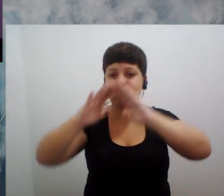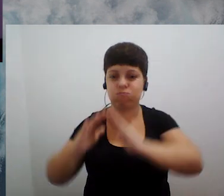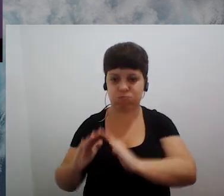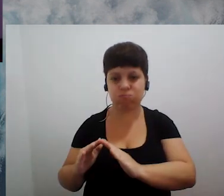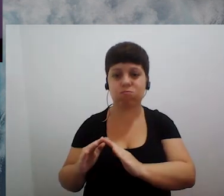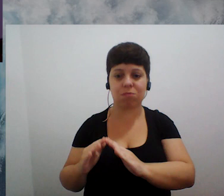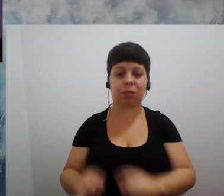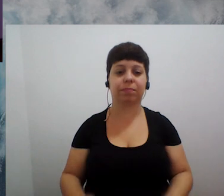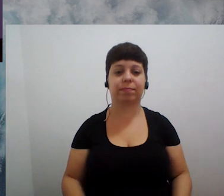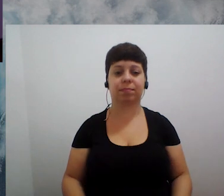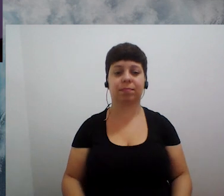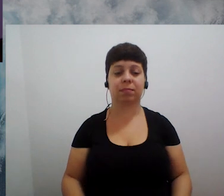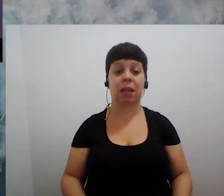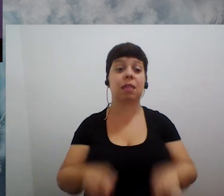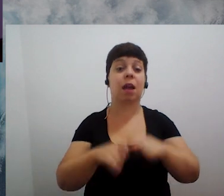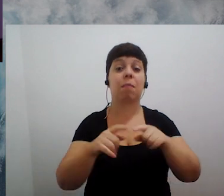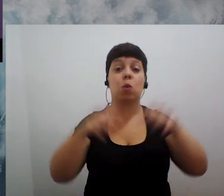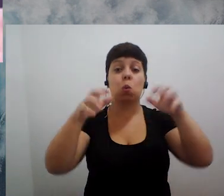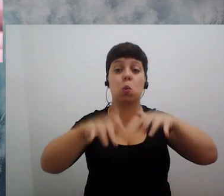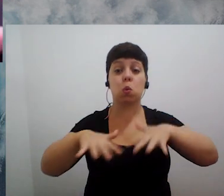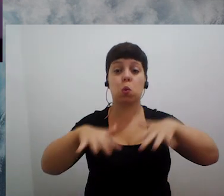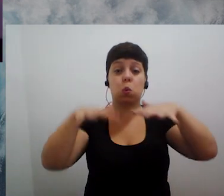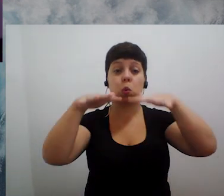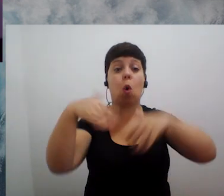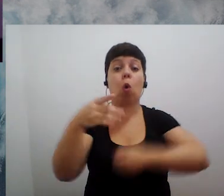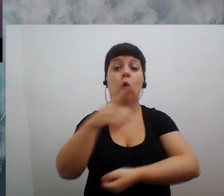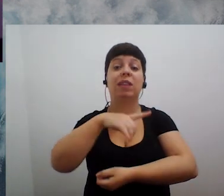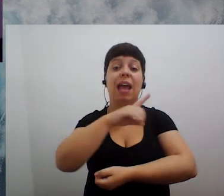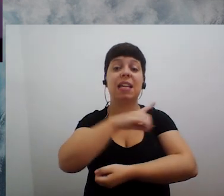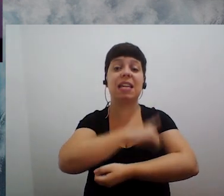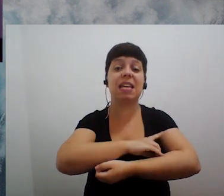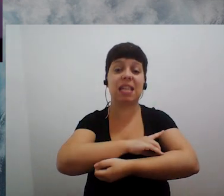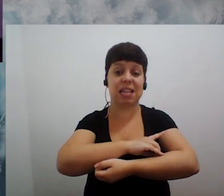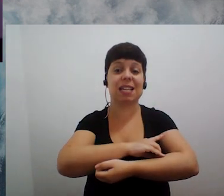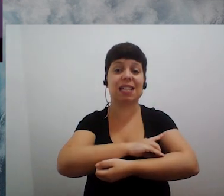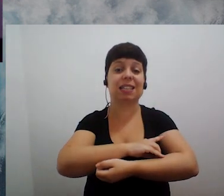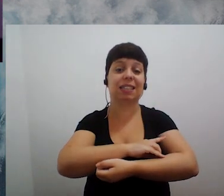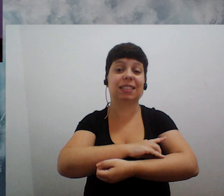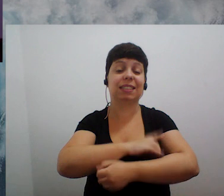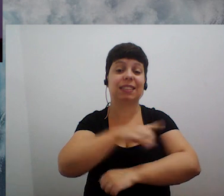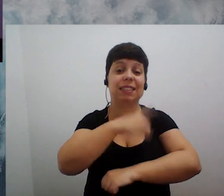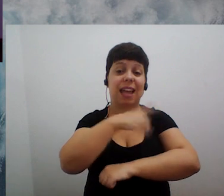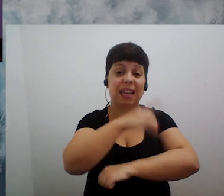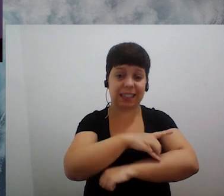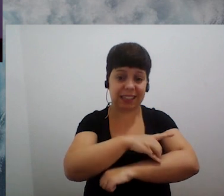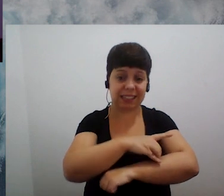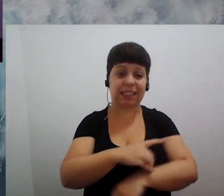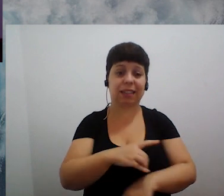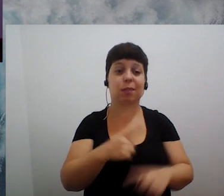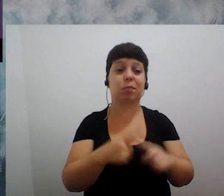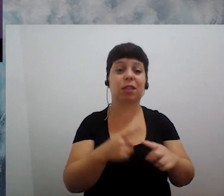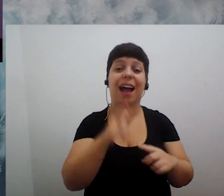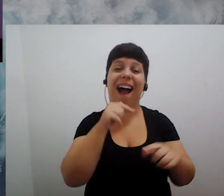o risco dessas tragédias, as inundações, a própria dengue, né? A própria